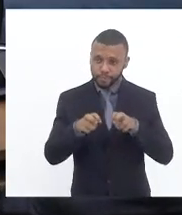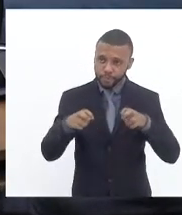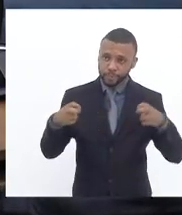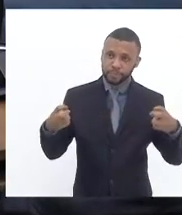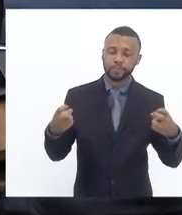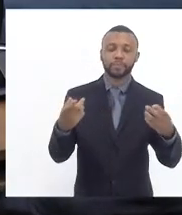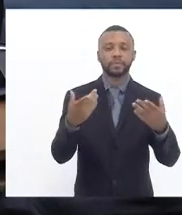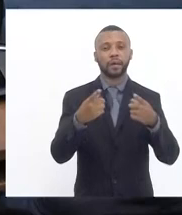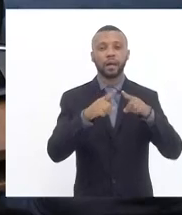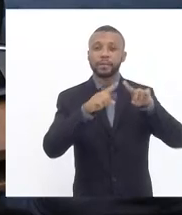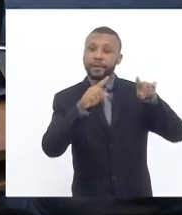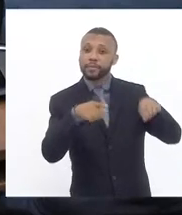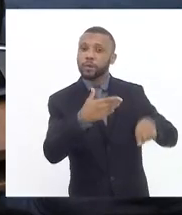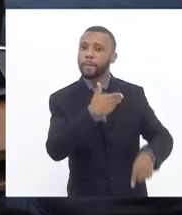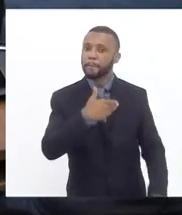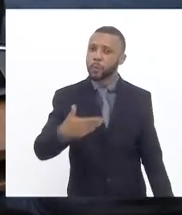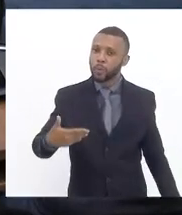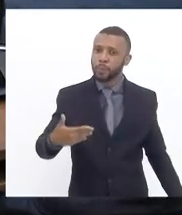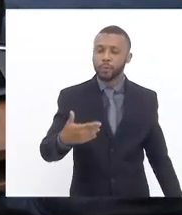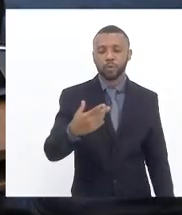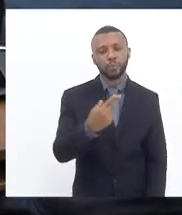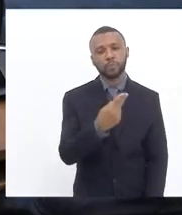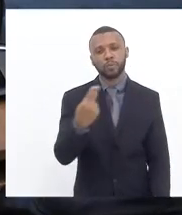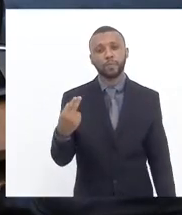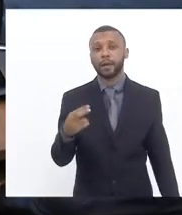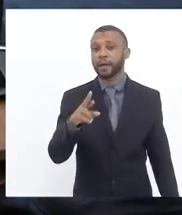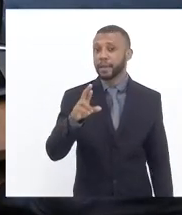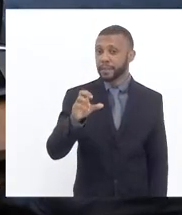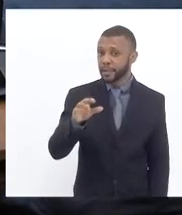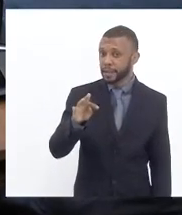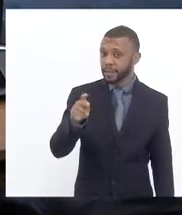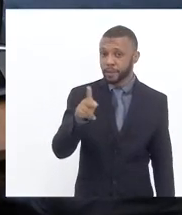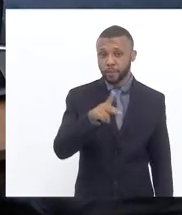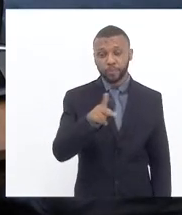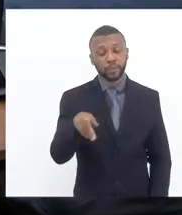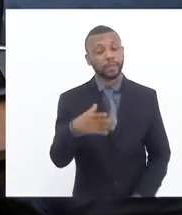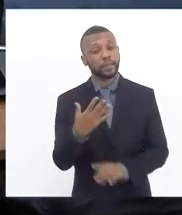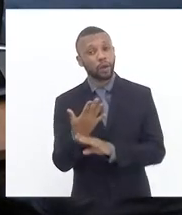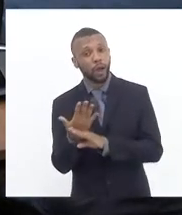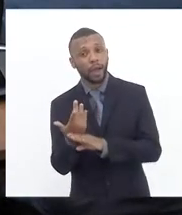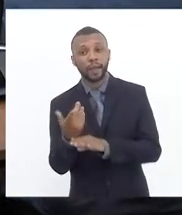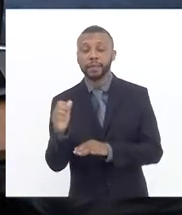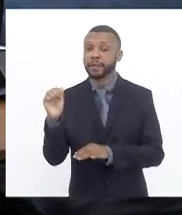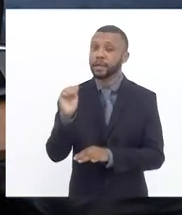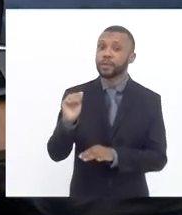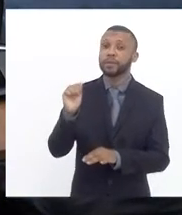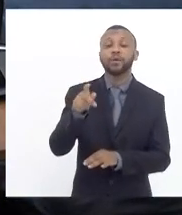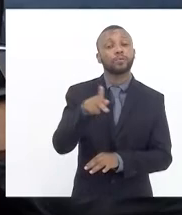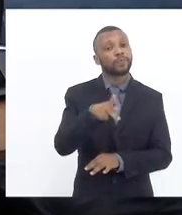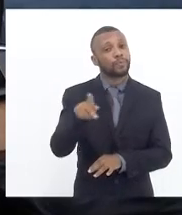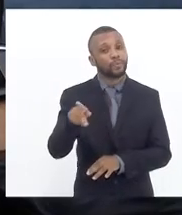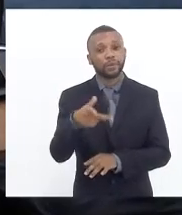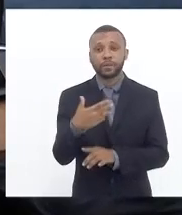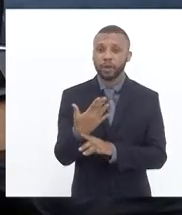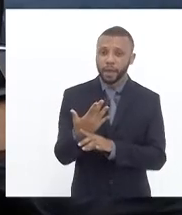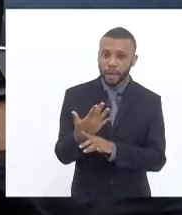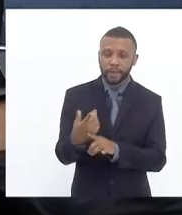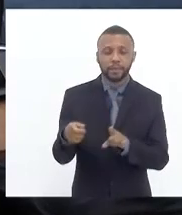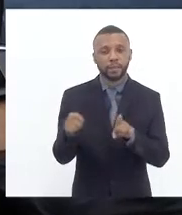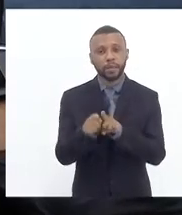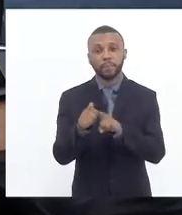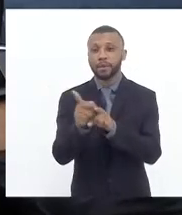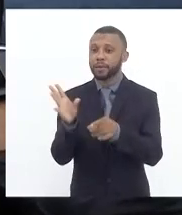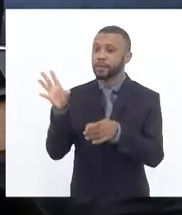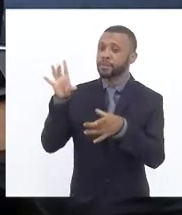os servidores públicos eu sou Renata eu sou professora da UERJ da Associação dos docentes da UERJ e faço parte do Forte perde